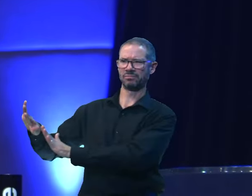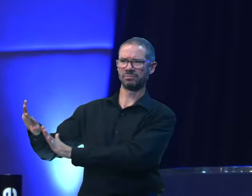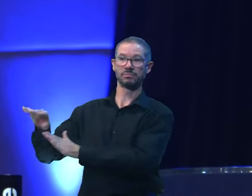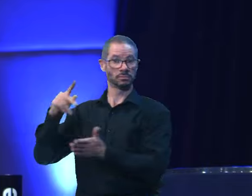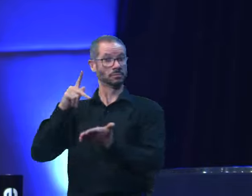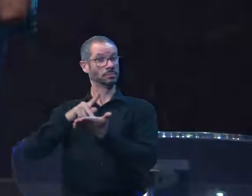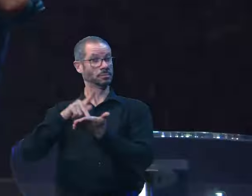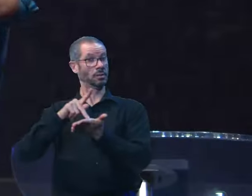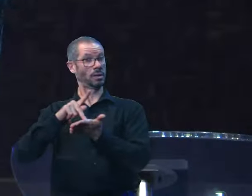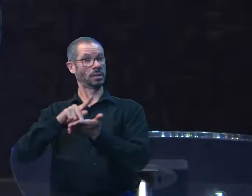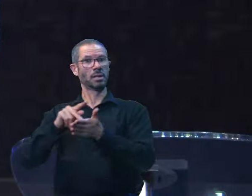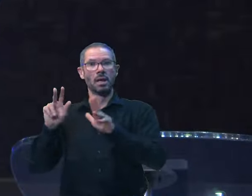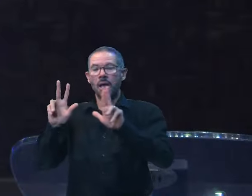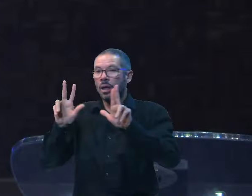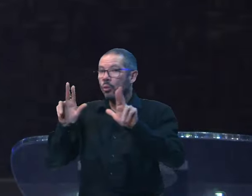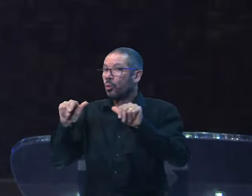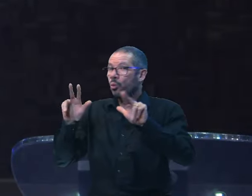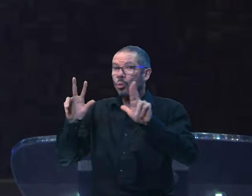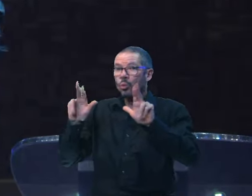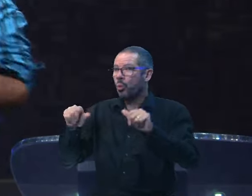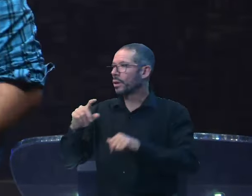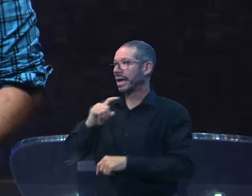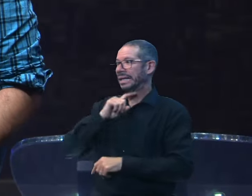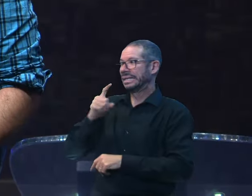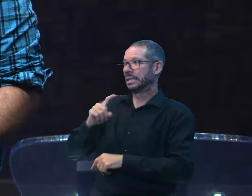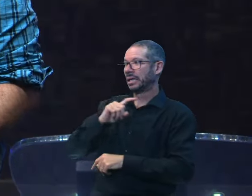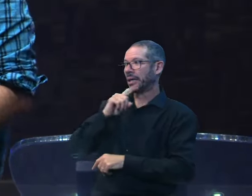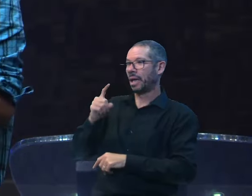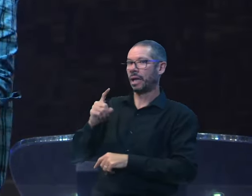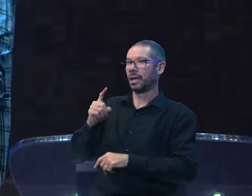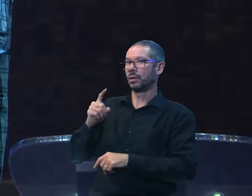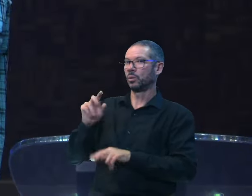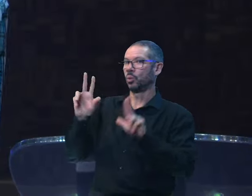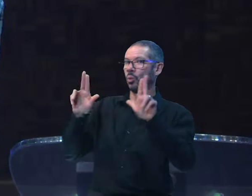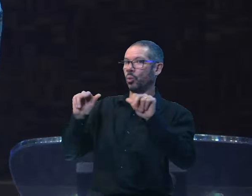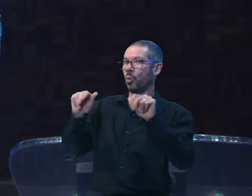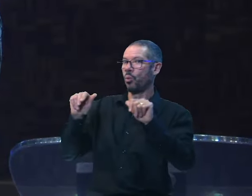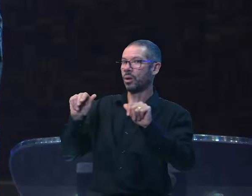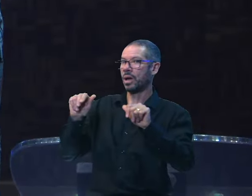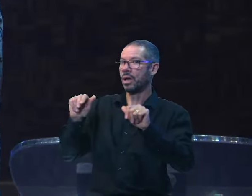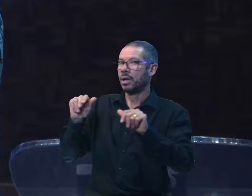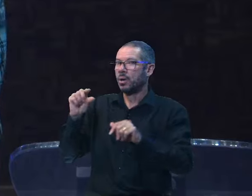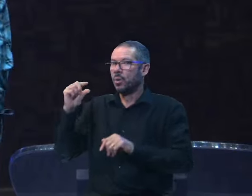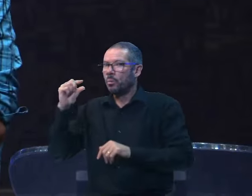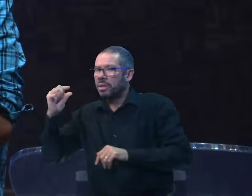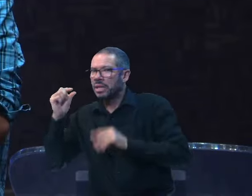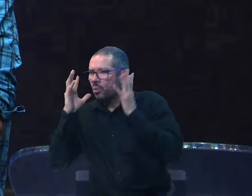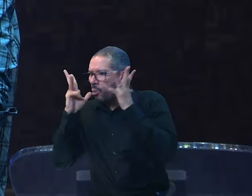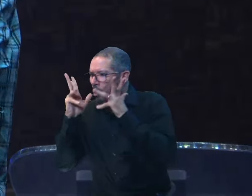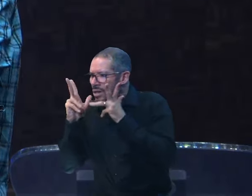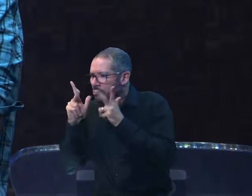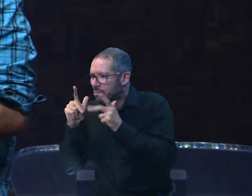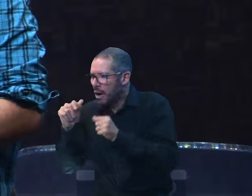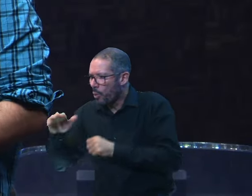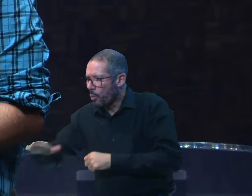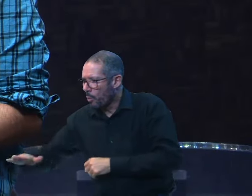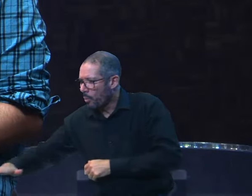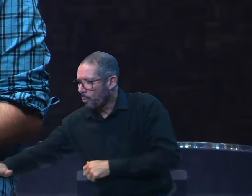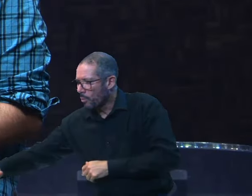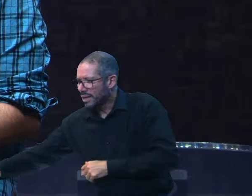Na verdade ele diz: nunca deixe ninguém acuado. Nunca deixe nem que seja um pequeno animal